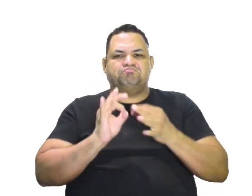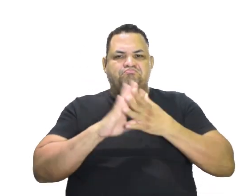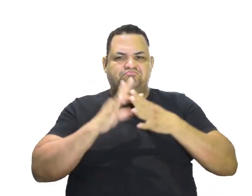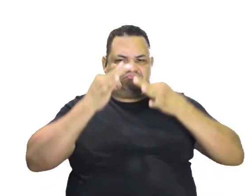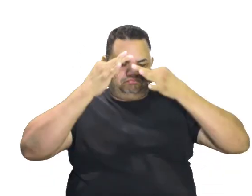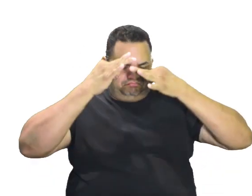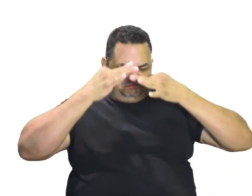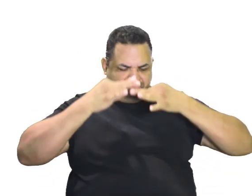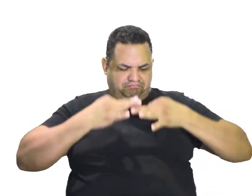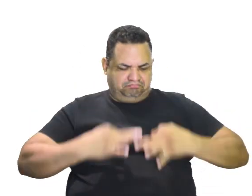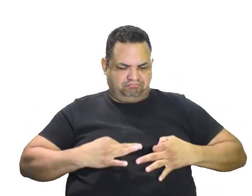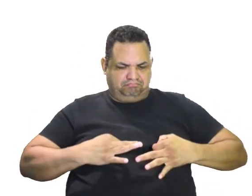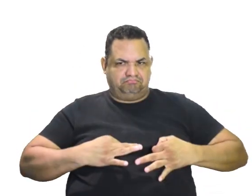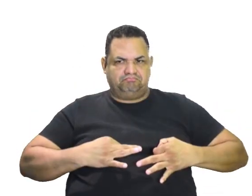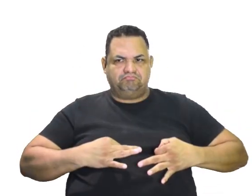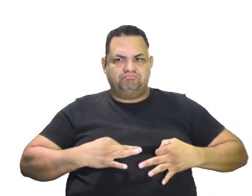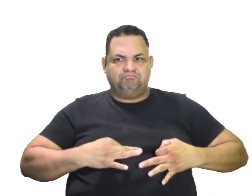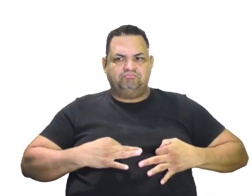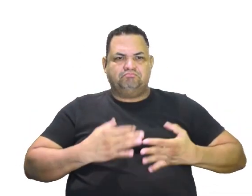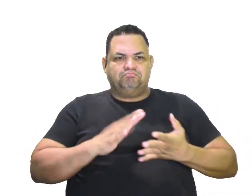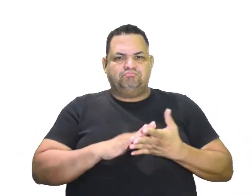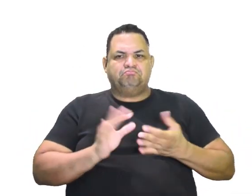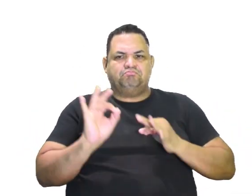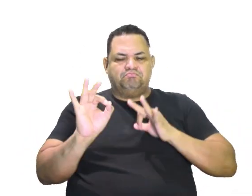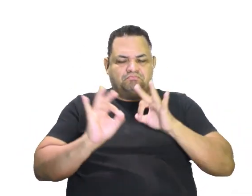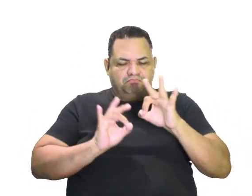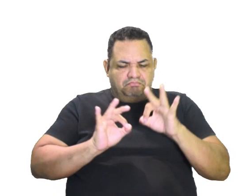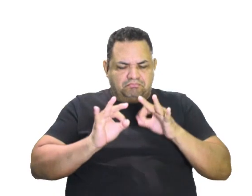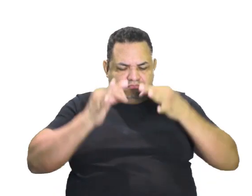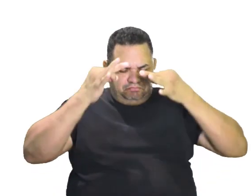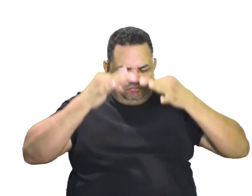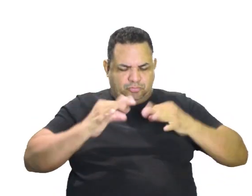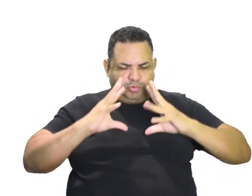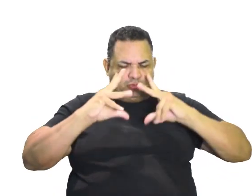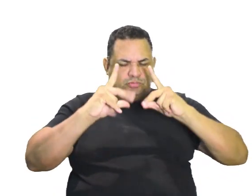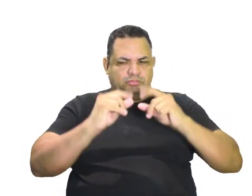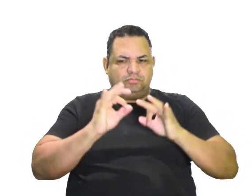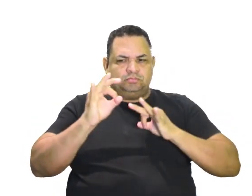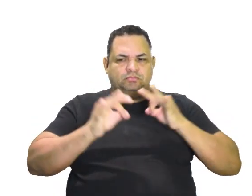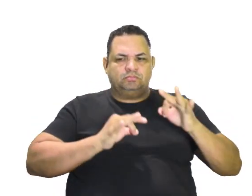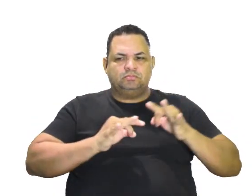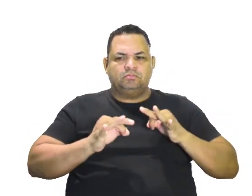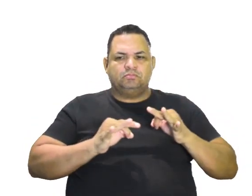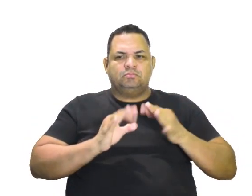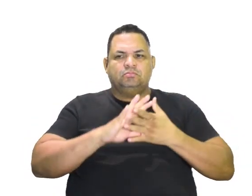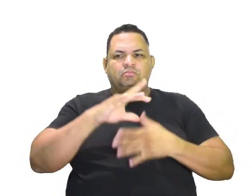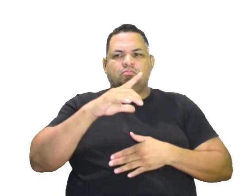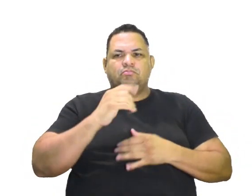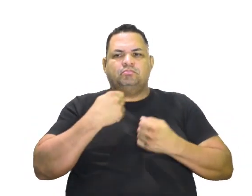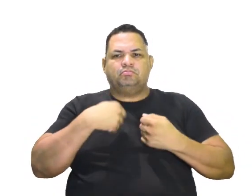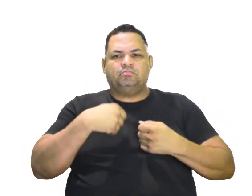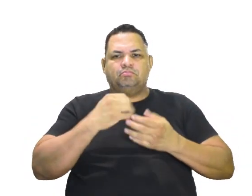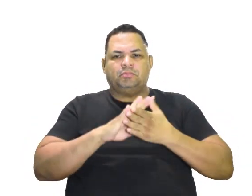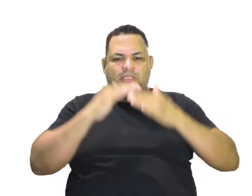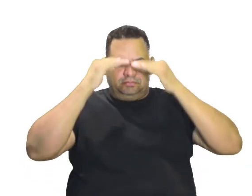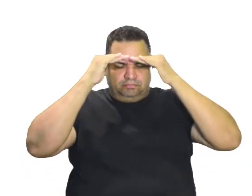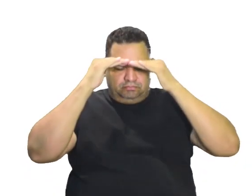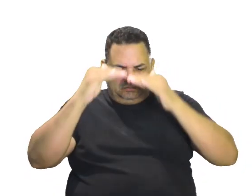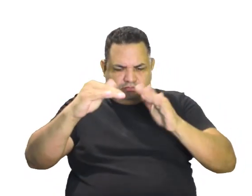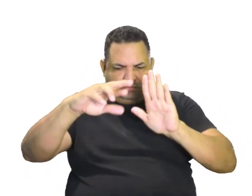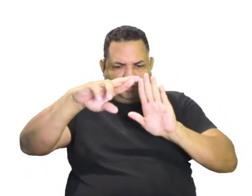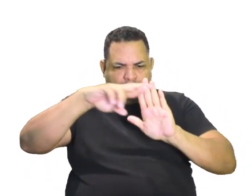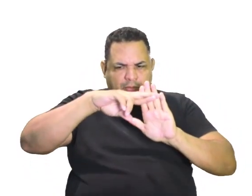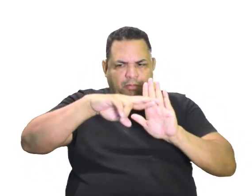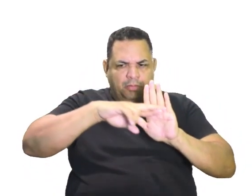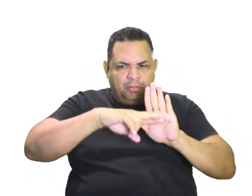e por seu caráter extremamente polido. Ou seja, tinha que seguir